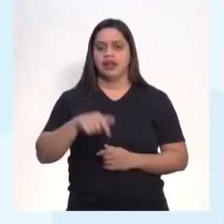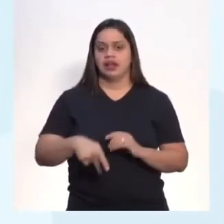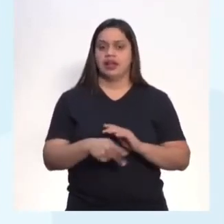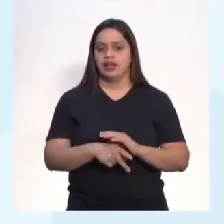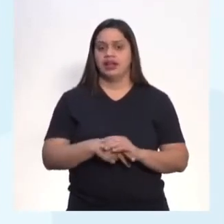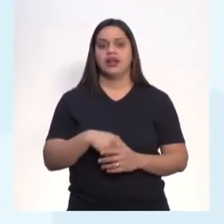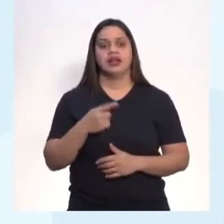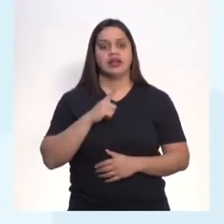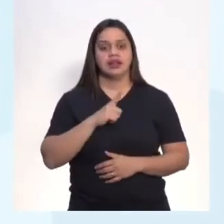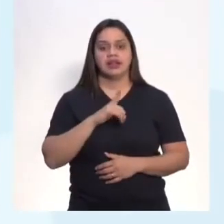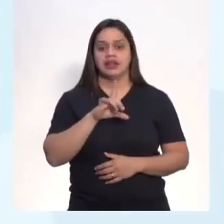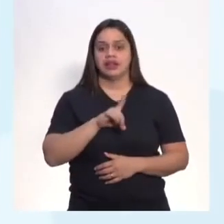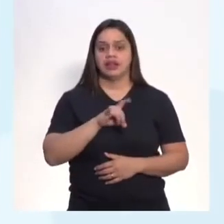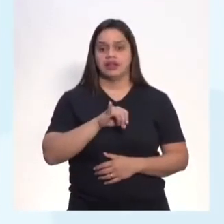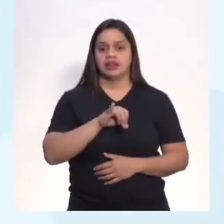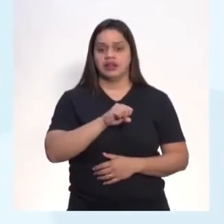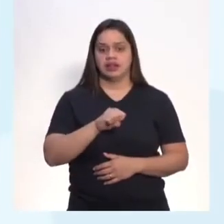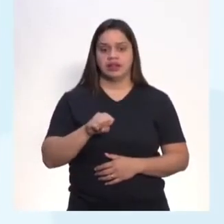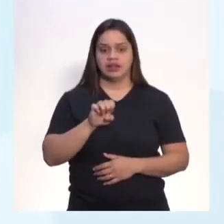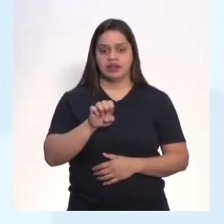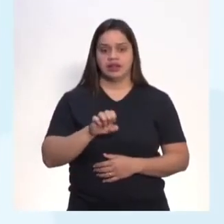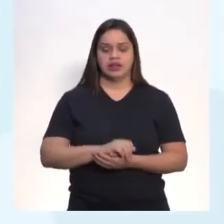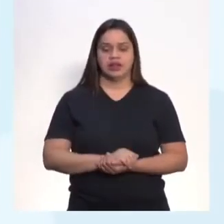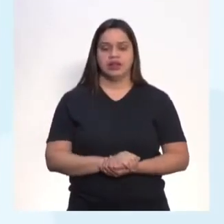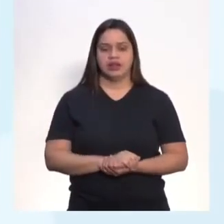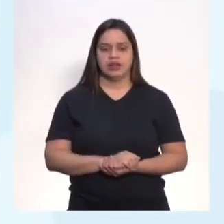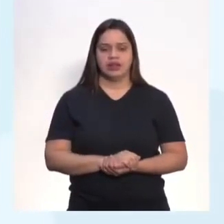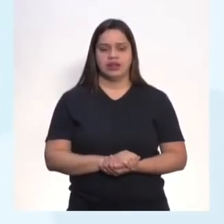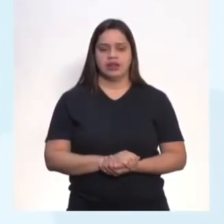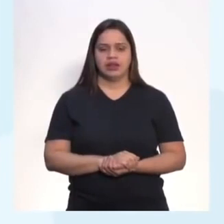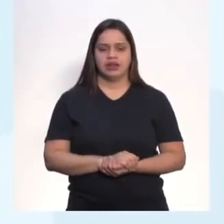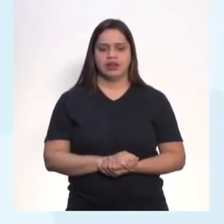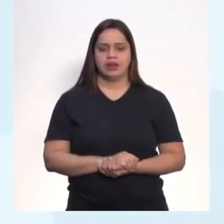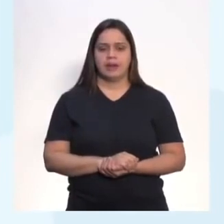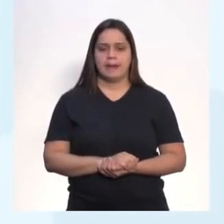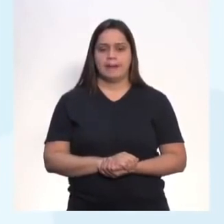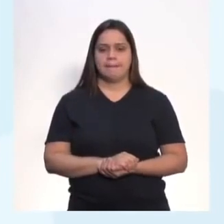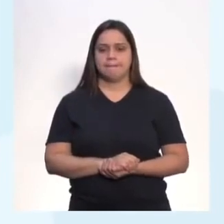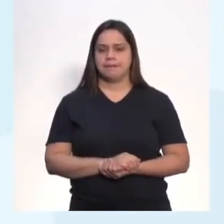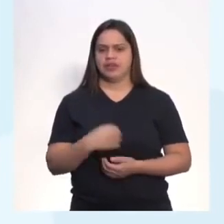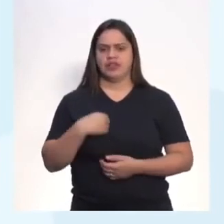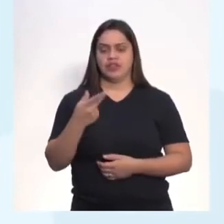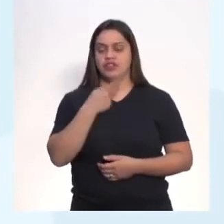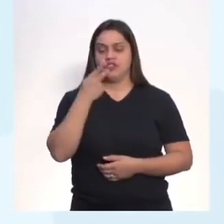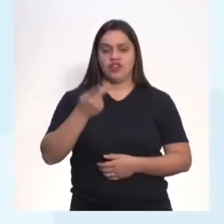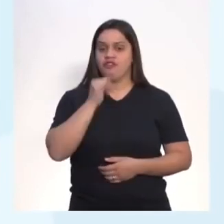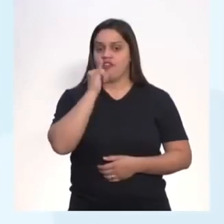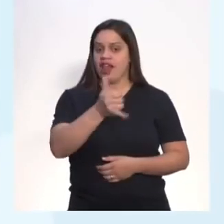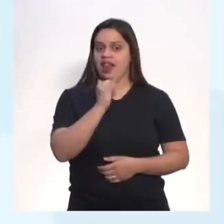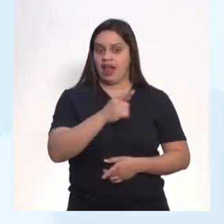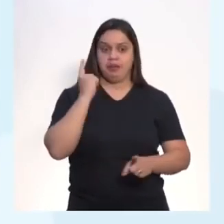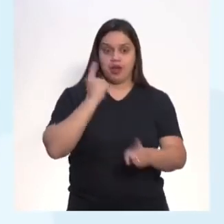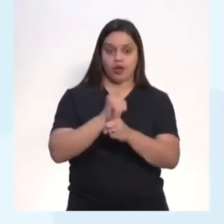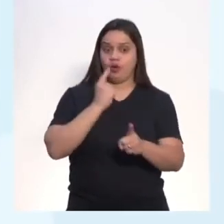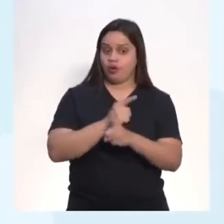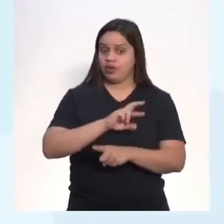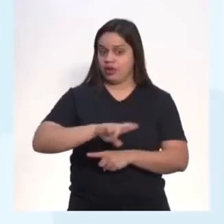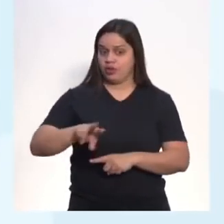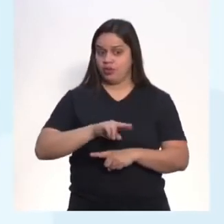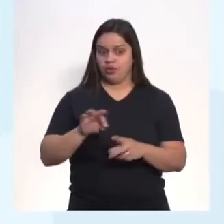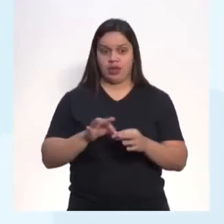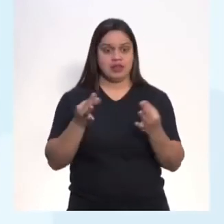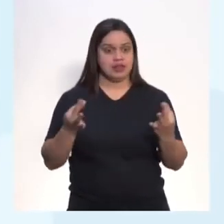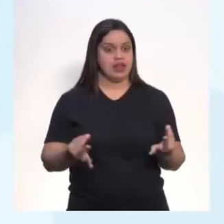zumbi. Disse também não tem aqui. Não adianta ir chutando os verbos do texto. É pra achar. É pra achar, não é tão simples